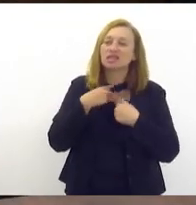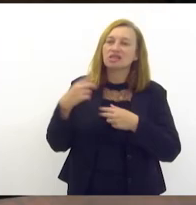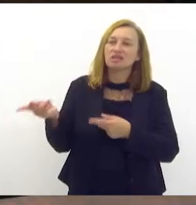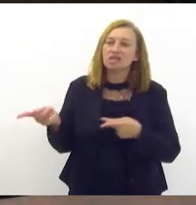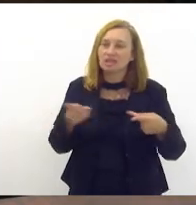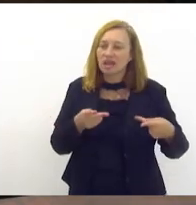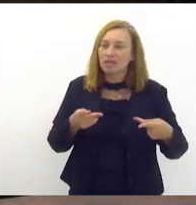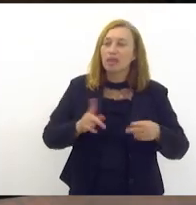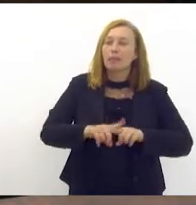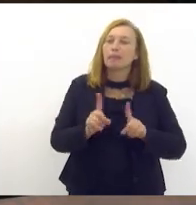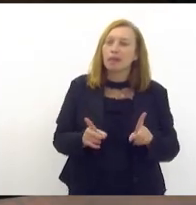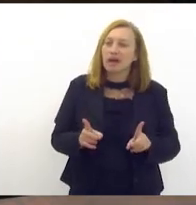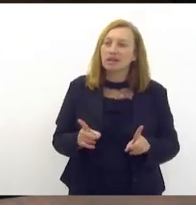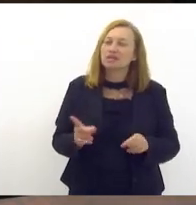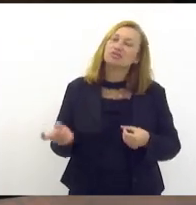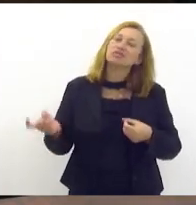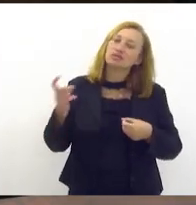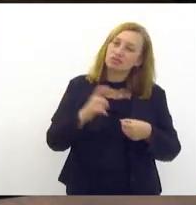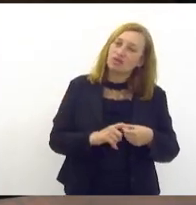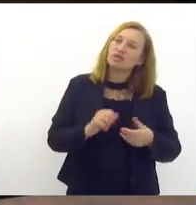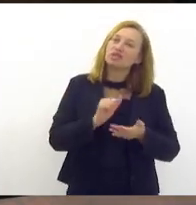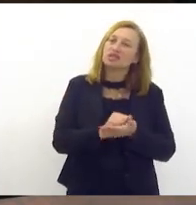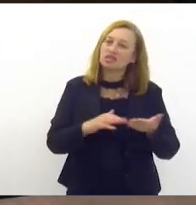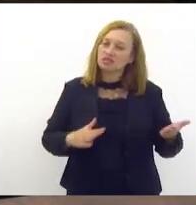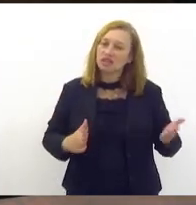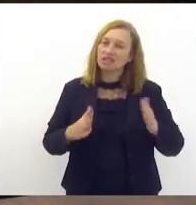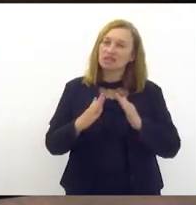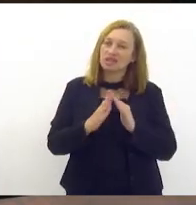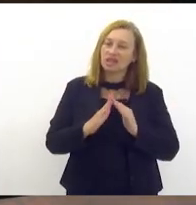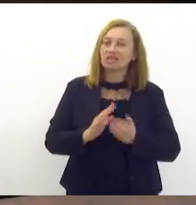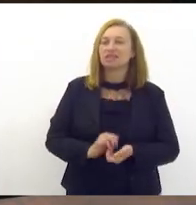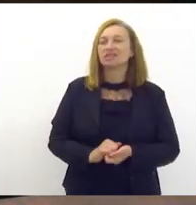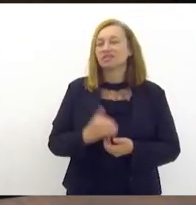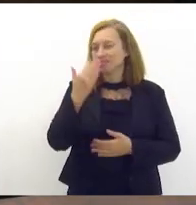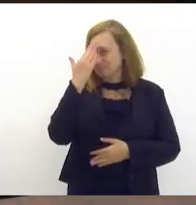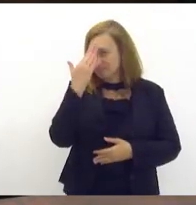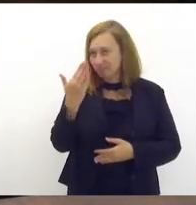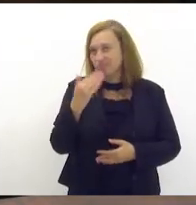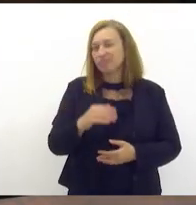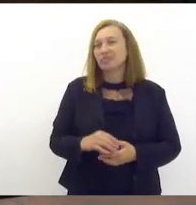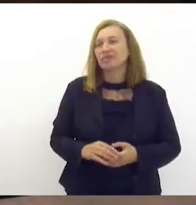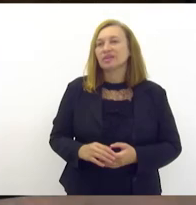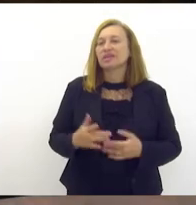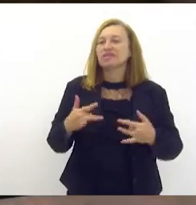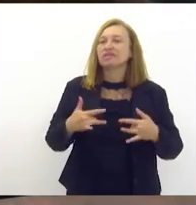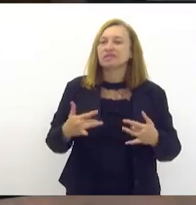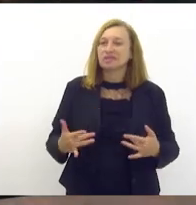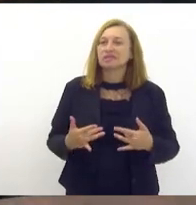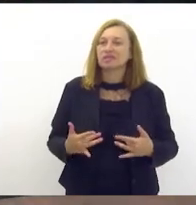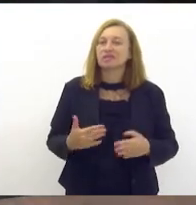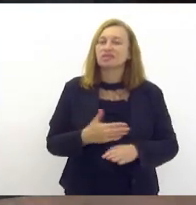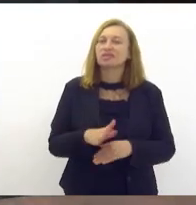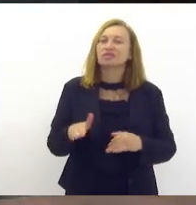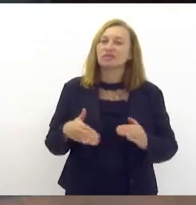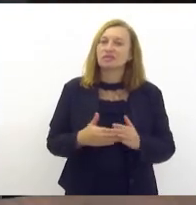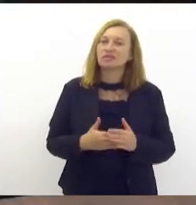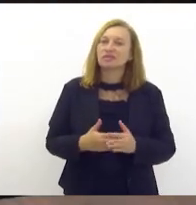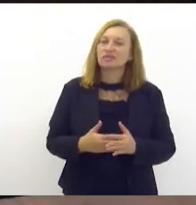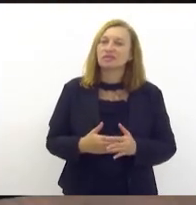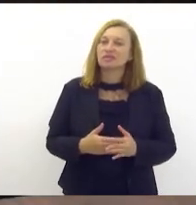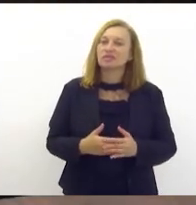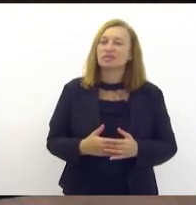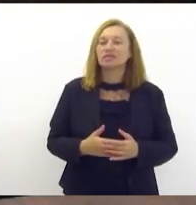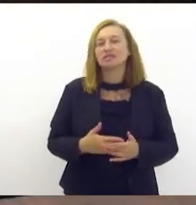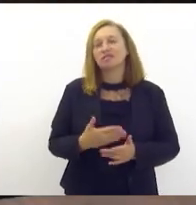visitar, mas estamos de volta às atividades dessa casa e agradecendo a solidariedade de todos,